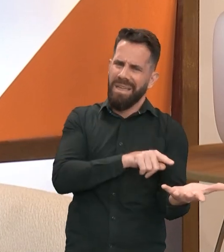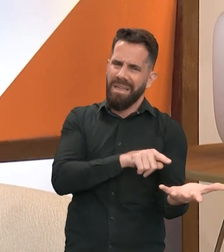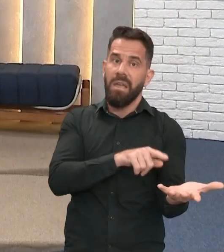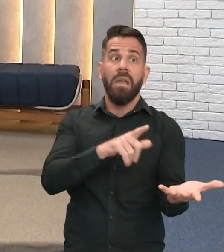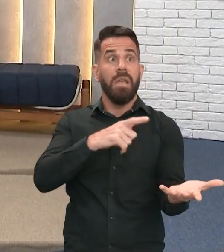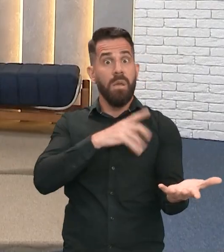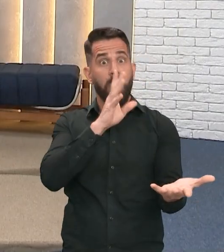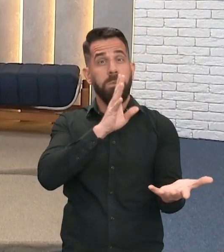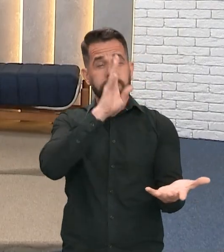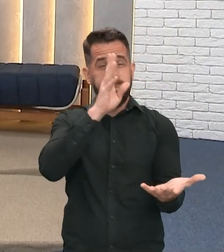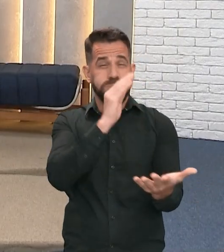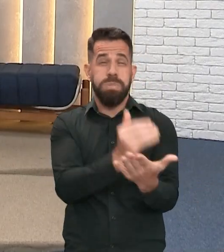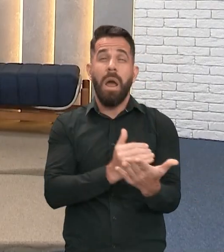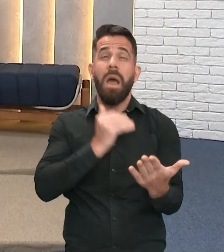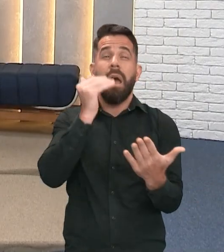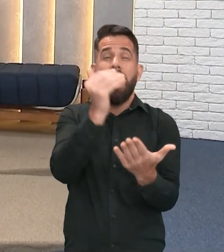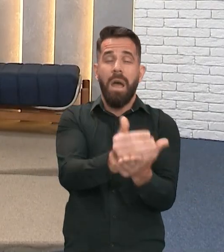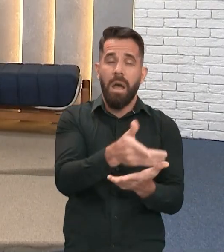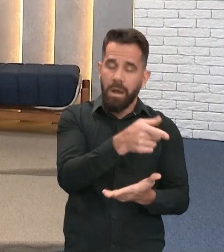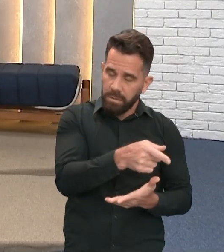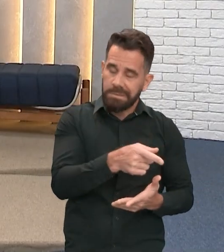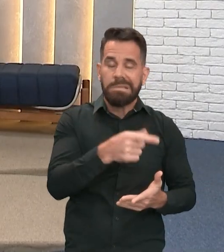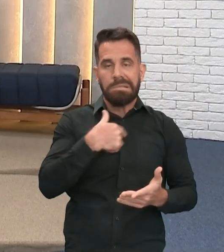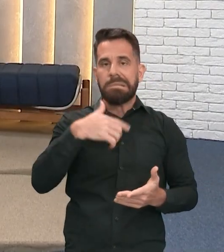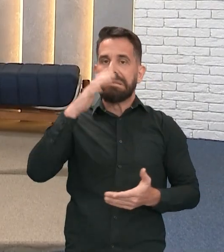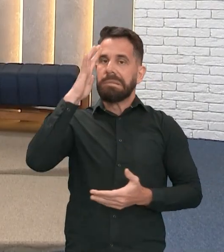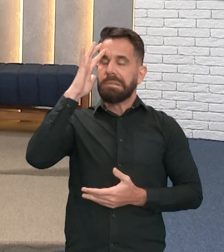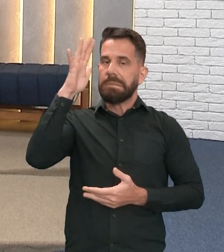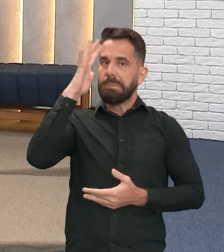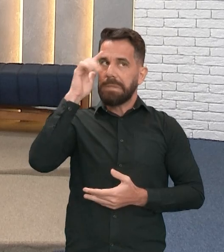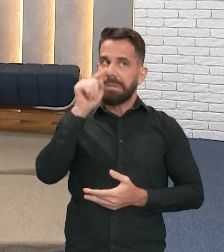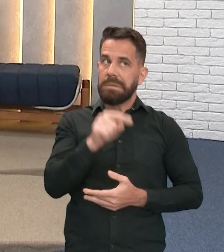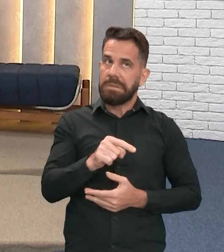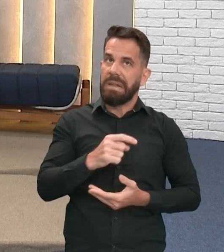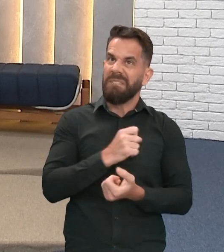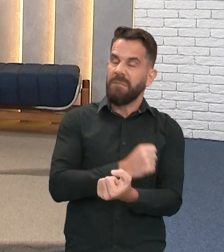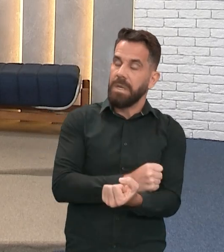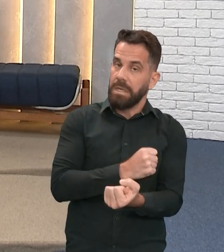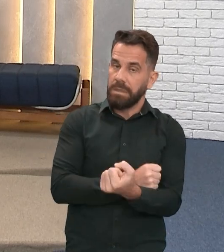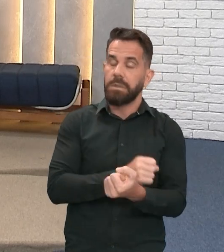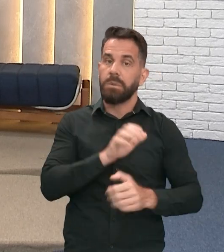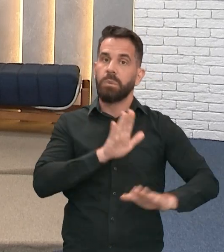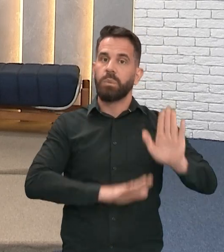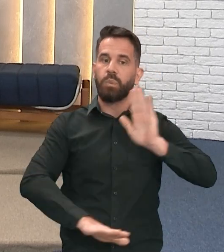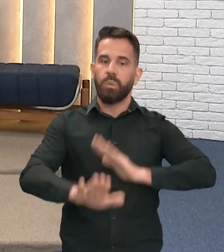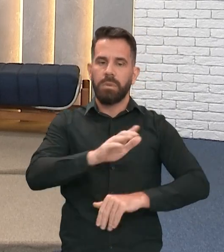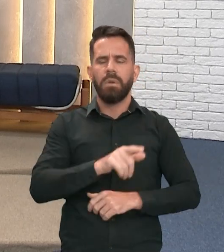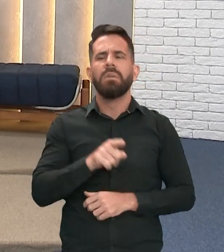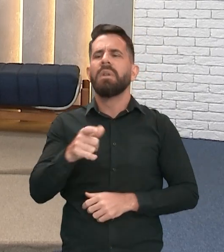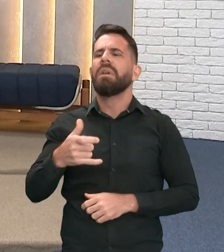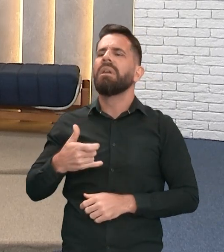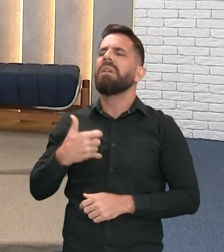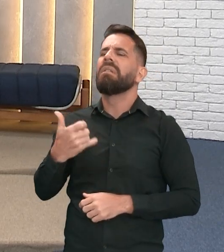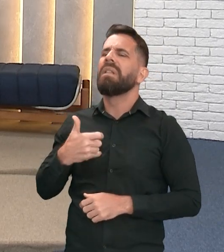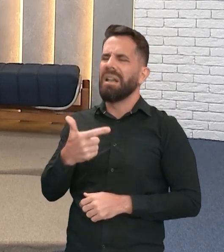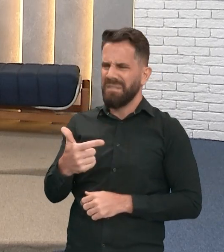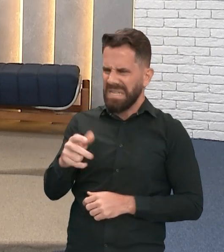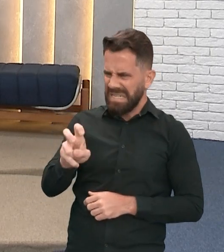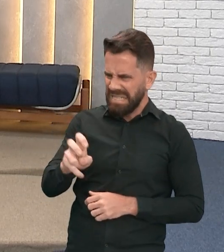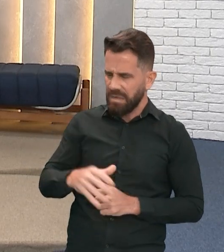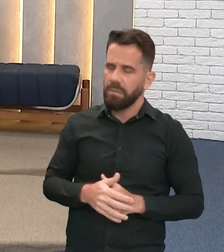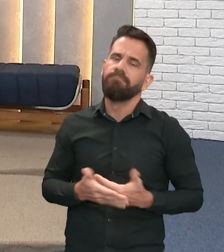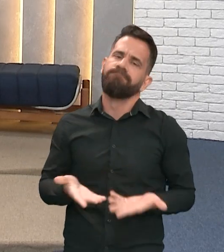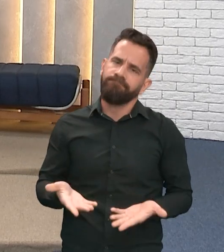gente está o tempo inteiro em tela, né? Exato. Tudo que se faz é em tela. Antigamente, você está com quantos anos? Eu tô com 25. Você está com 25. Numa